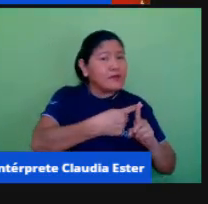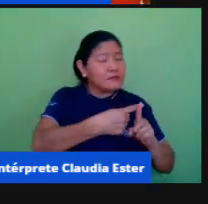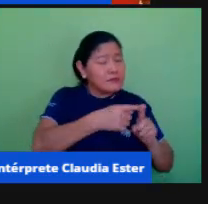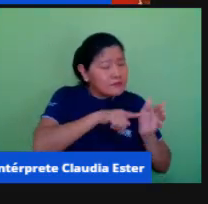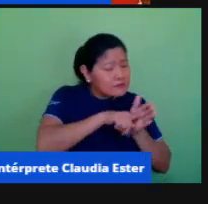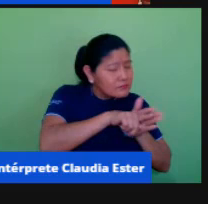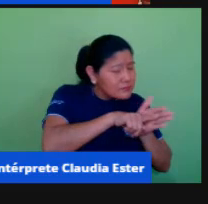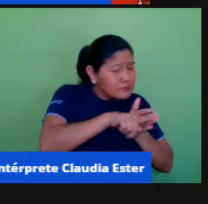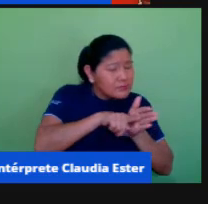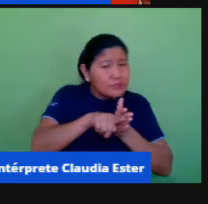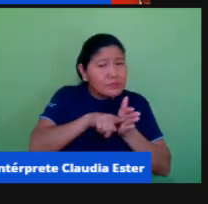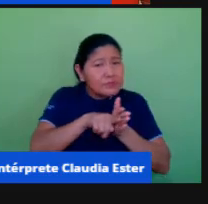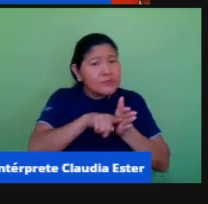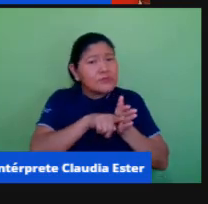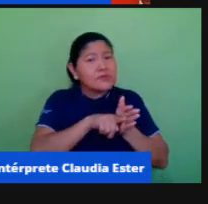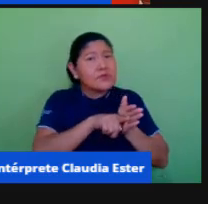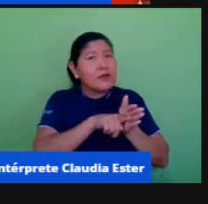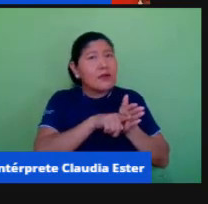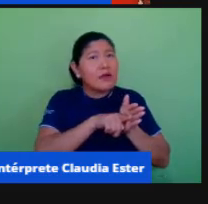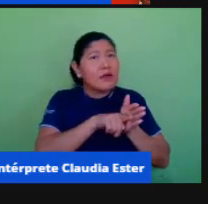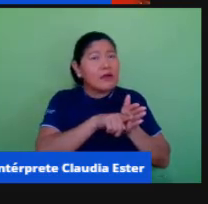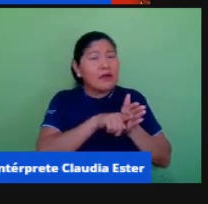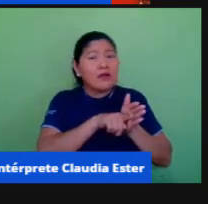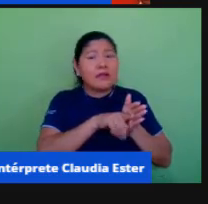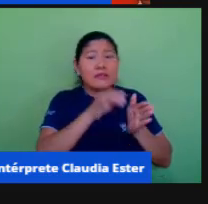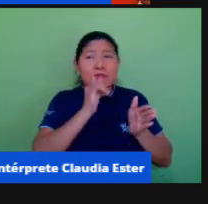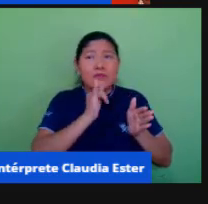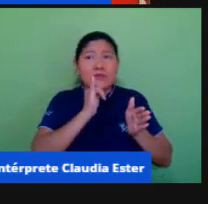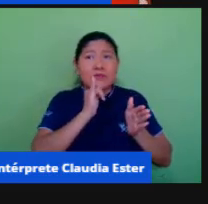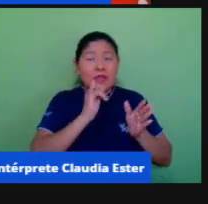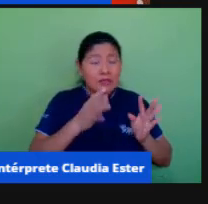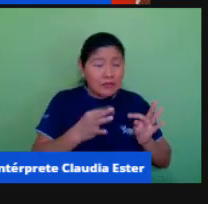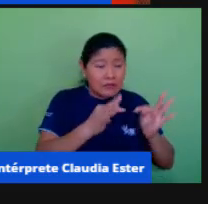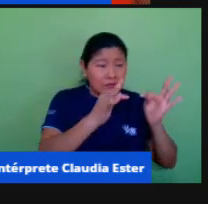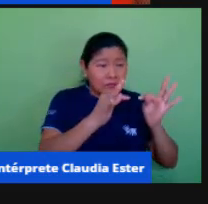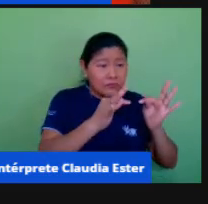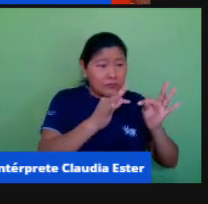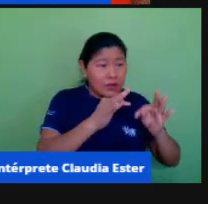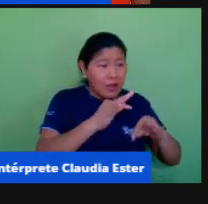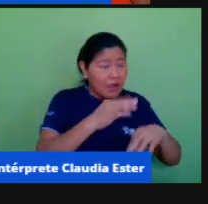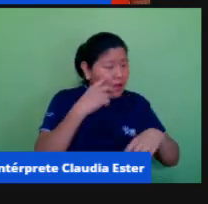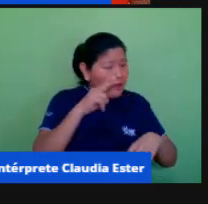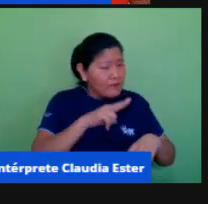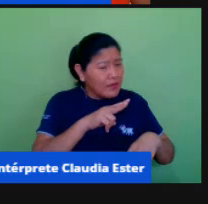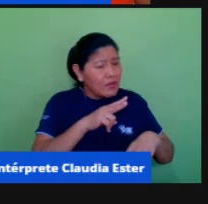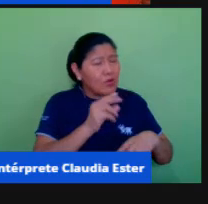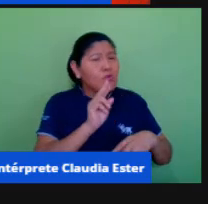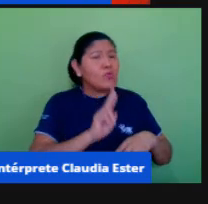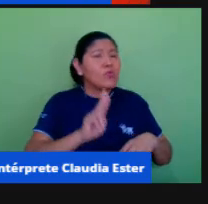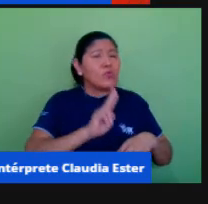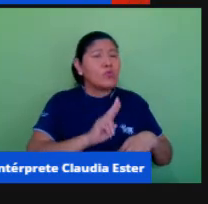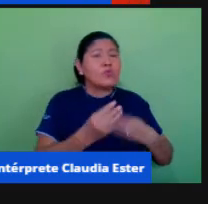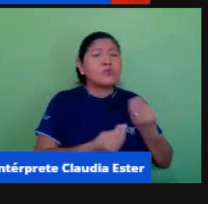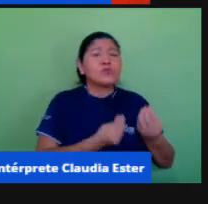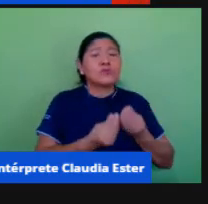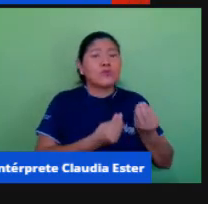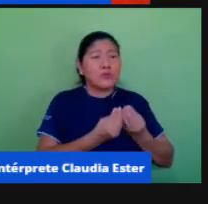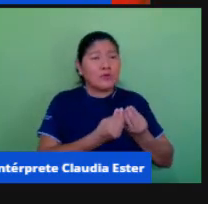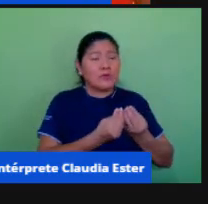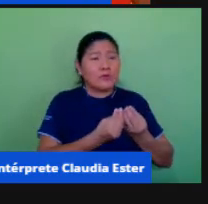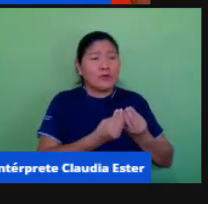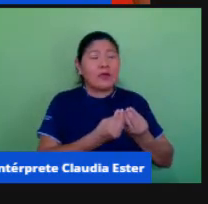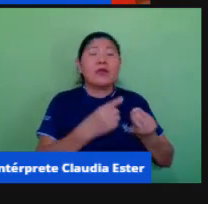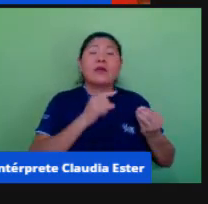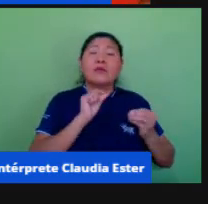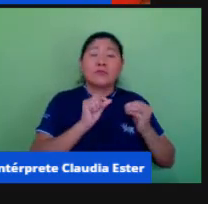conhecer as tecnologias educacionais, vai ter que saber mexer nessas tecnologias para que essa modalidade,